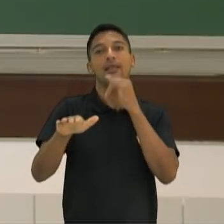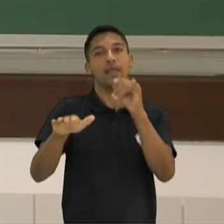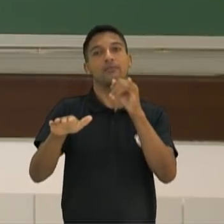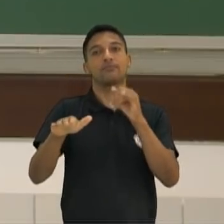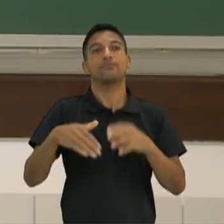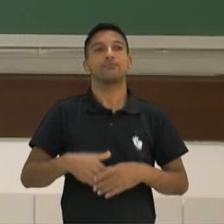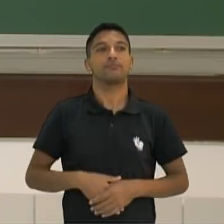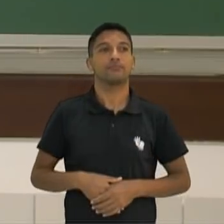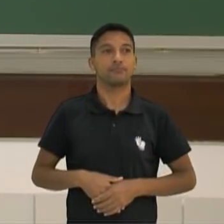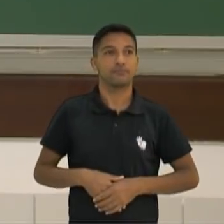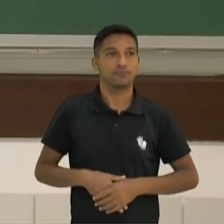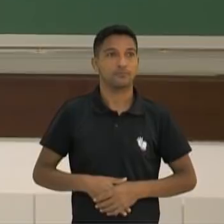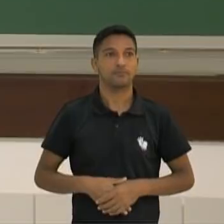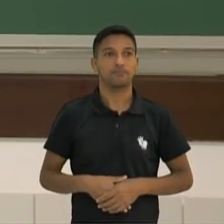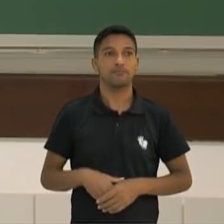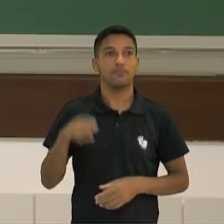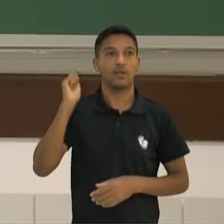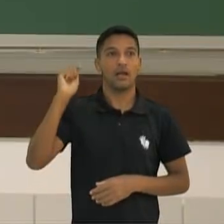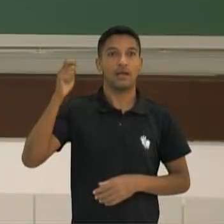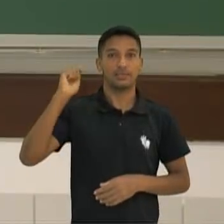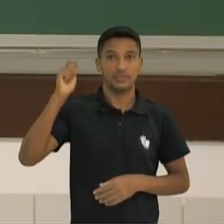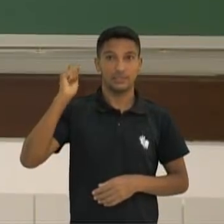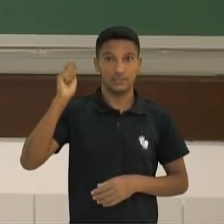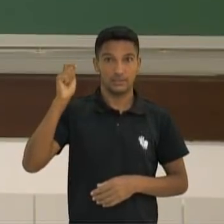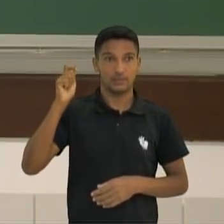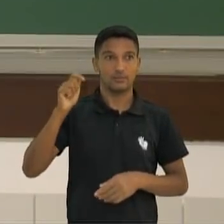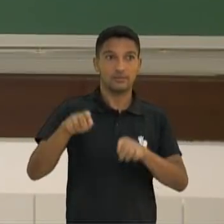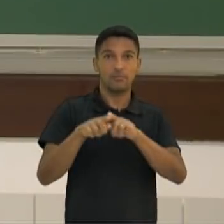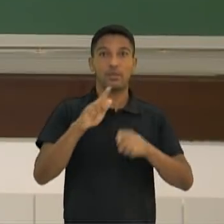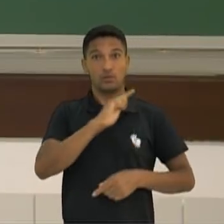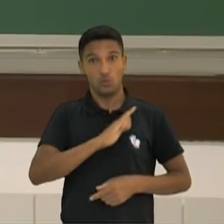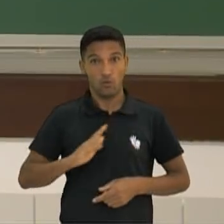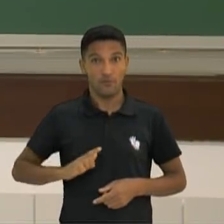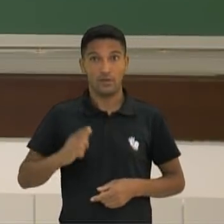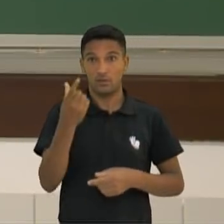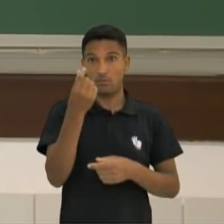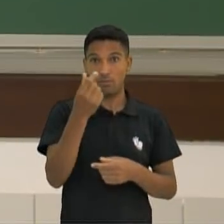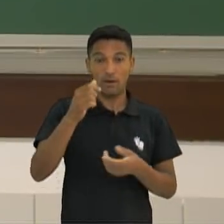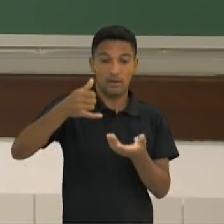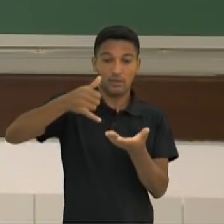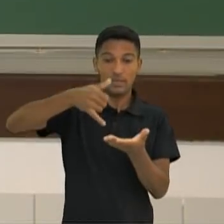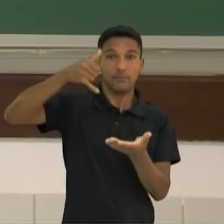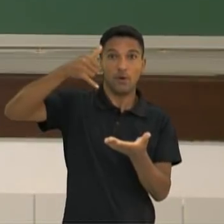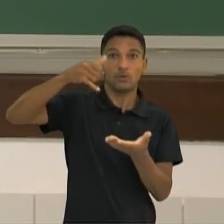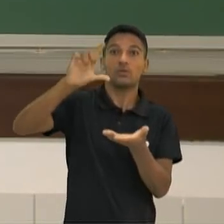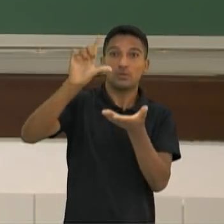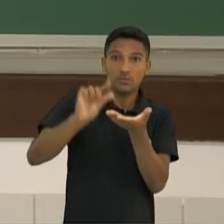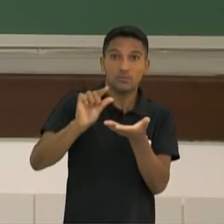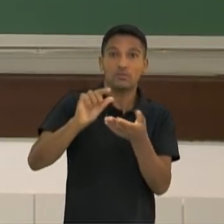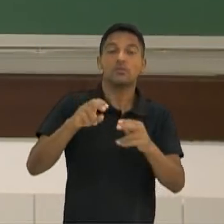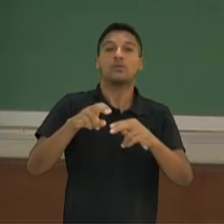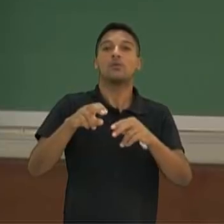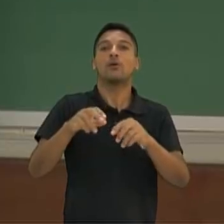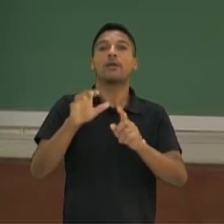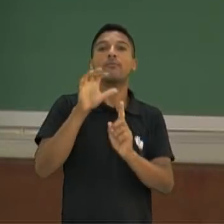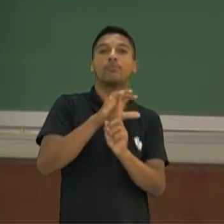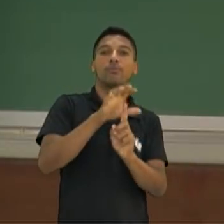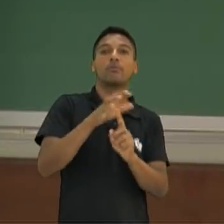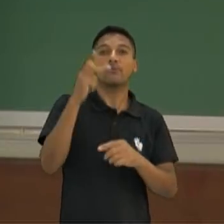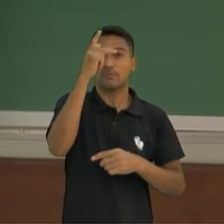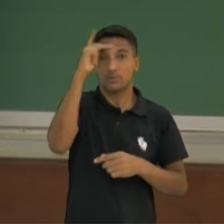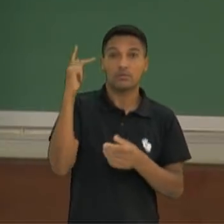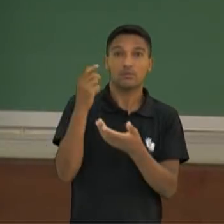para 2% para quem comprasse carro elétrico na Argentina. Então, são perspectivas, ações pequenas